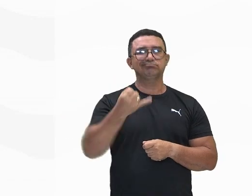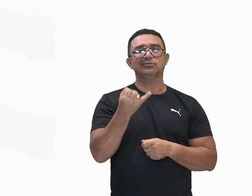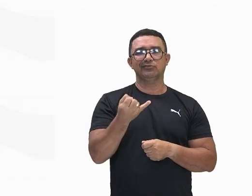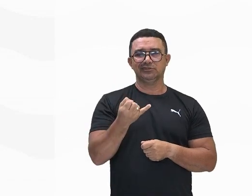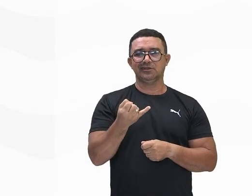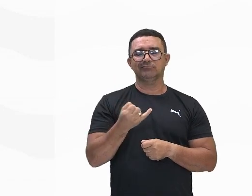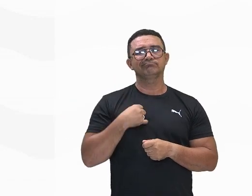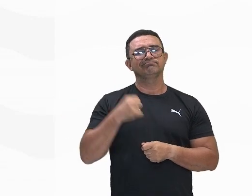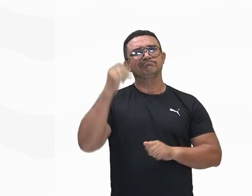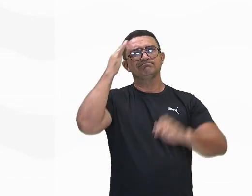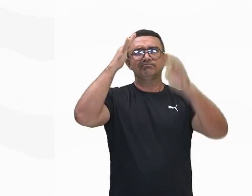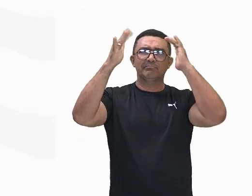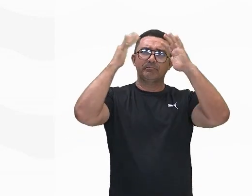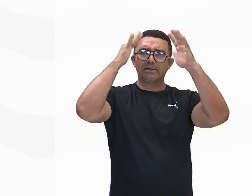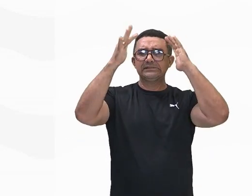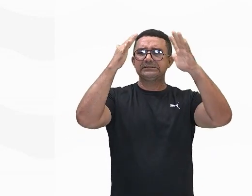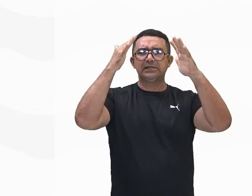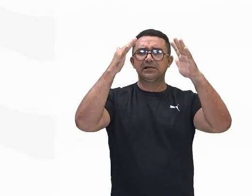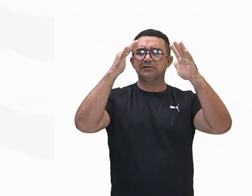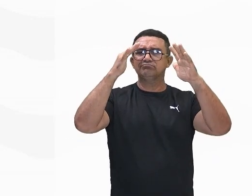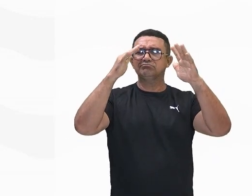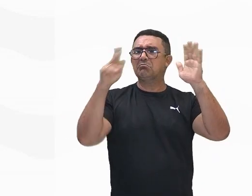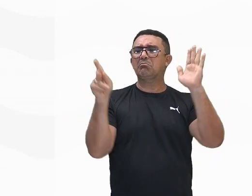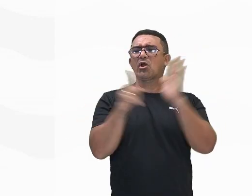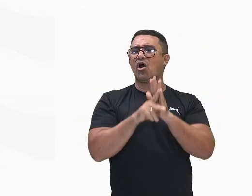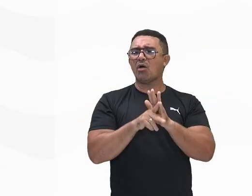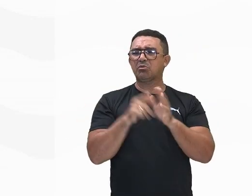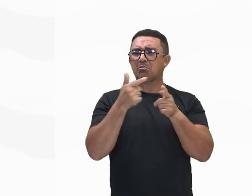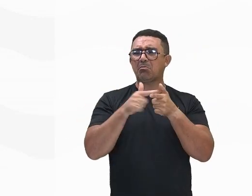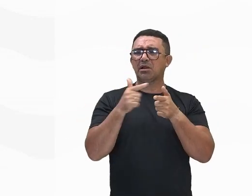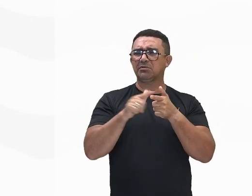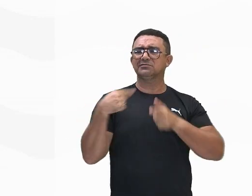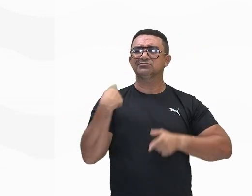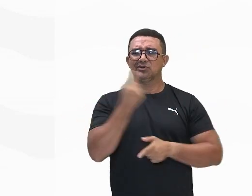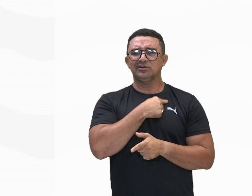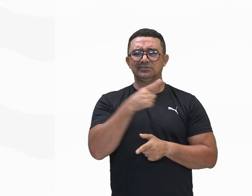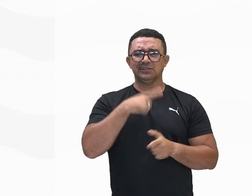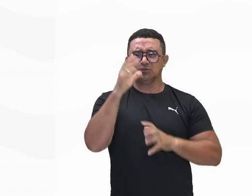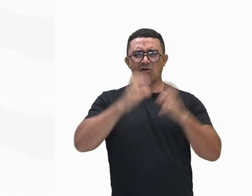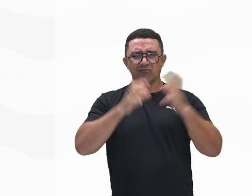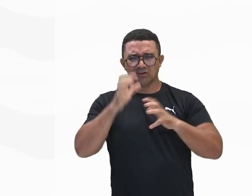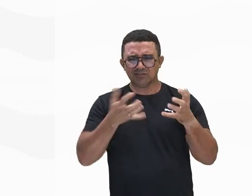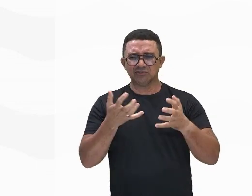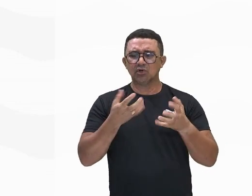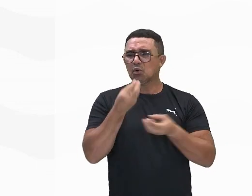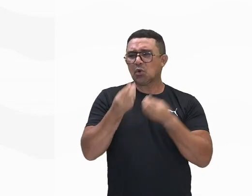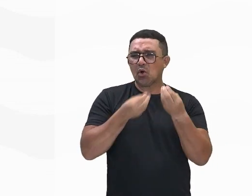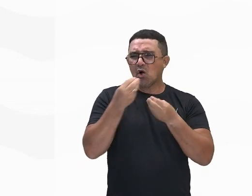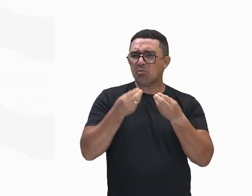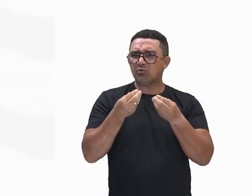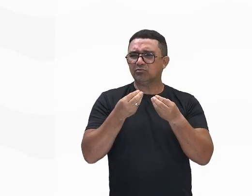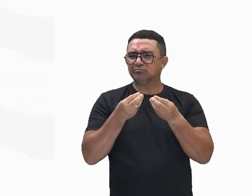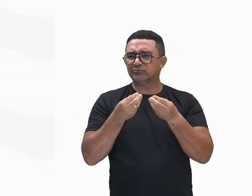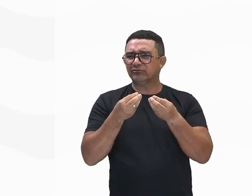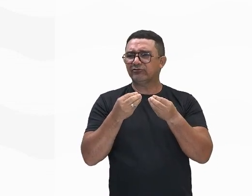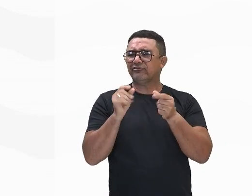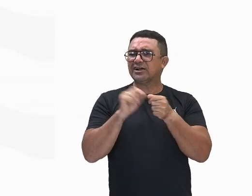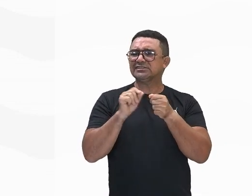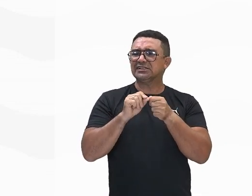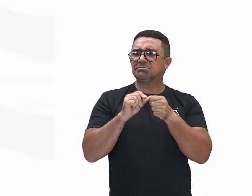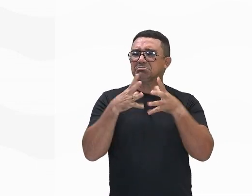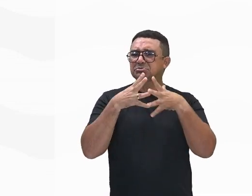para refletir sobre os nossos próprios conflitos e como podemos abordá-los de maneira positiva.